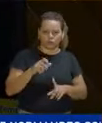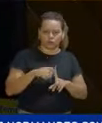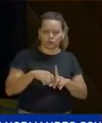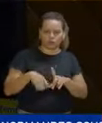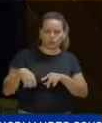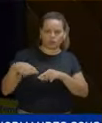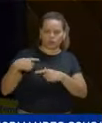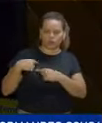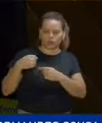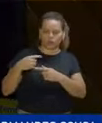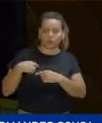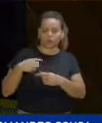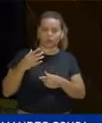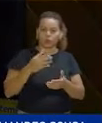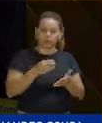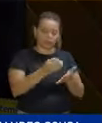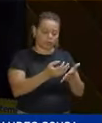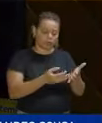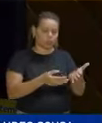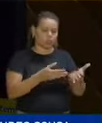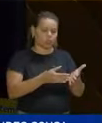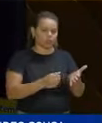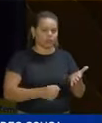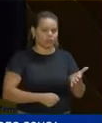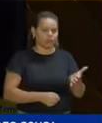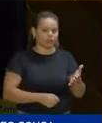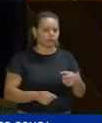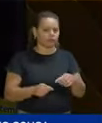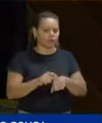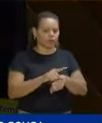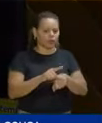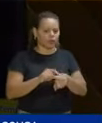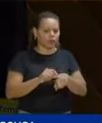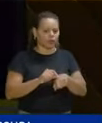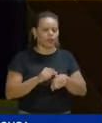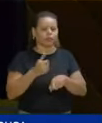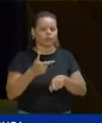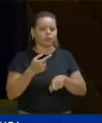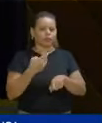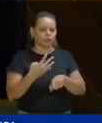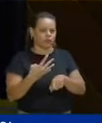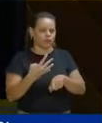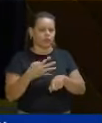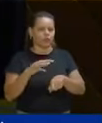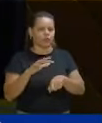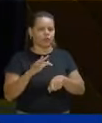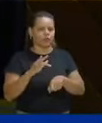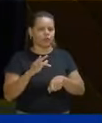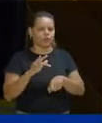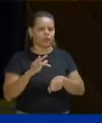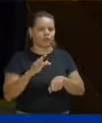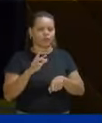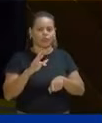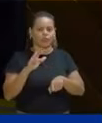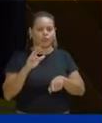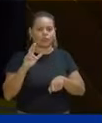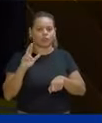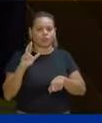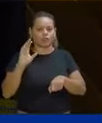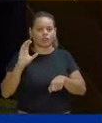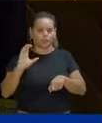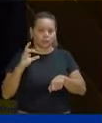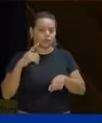de regência que a seguir transcreva. É o artigo 24. O formulário RRC deve ser preenchido com as